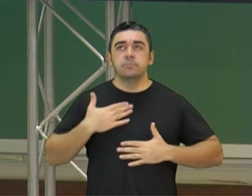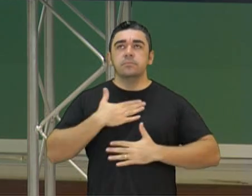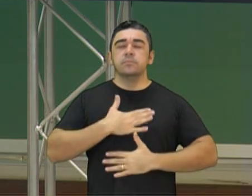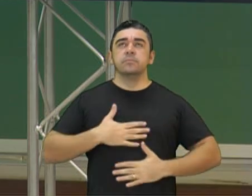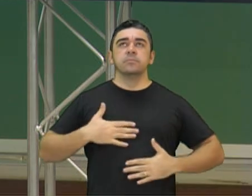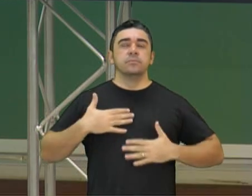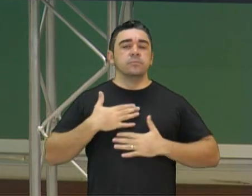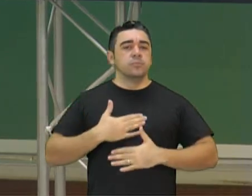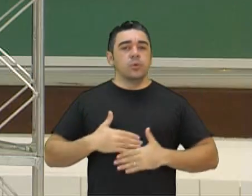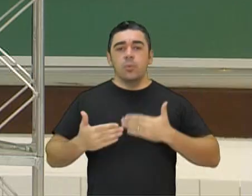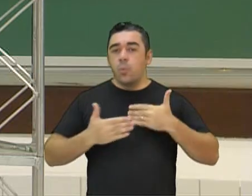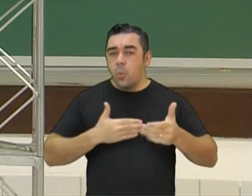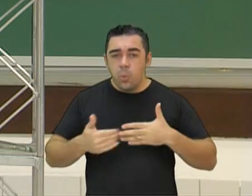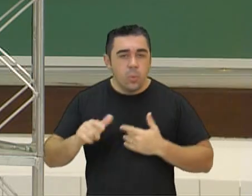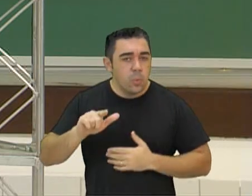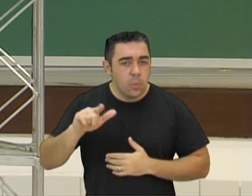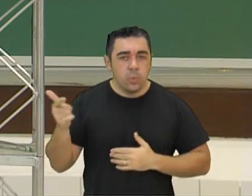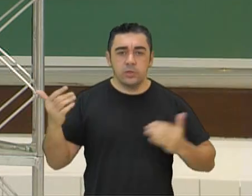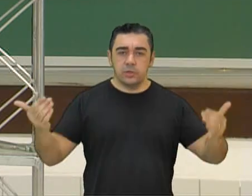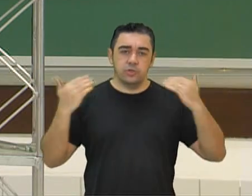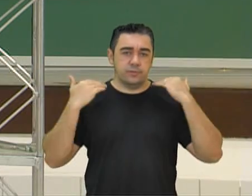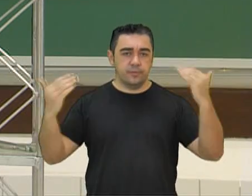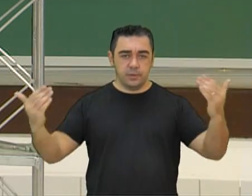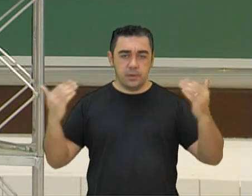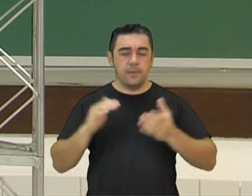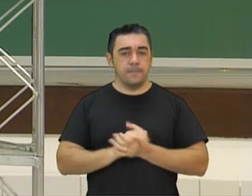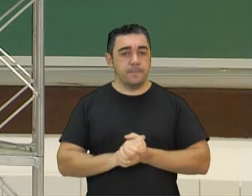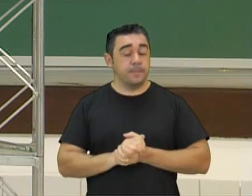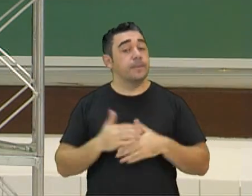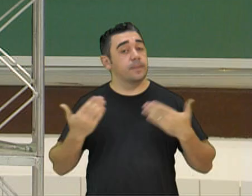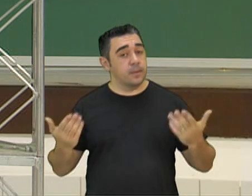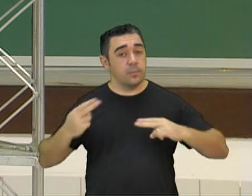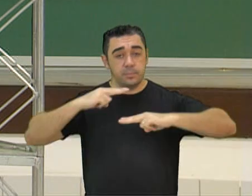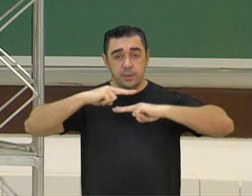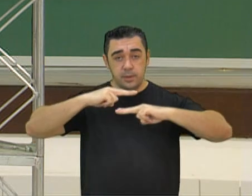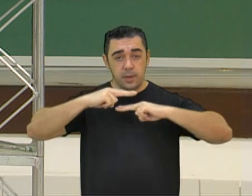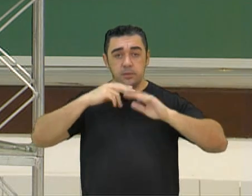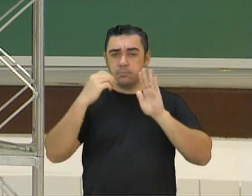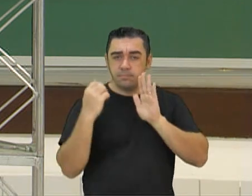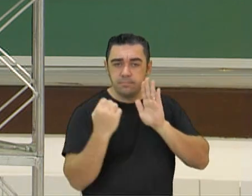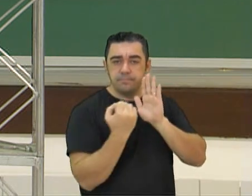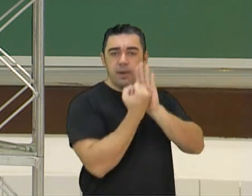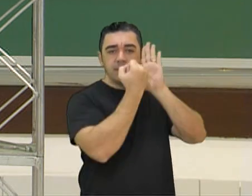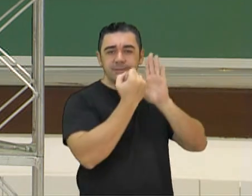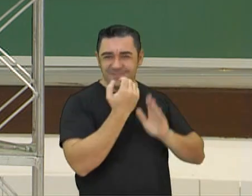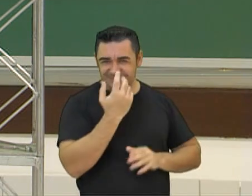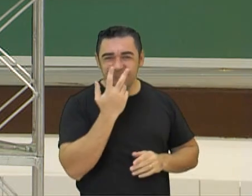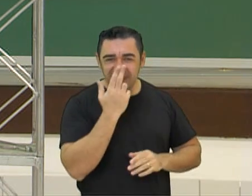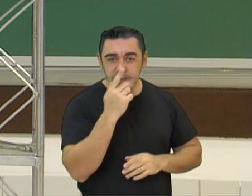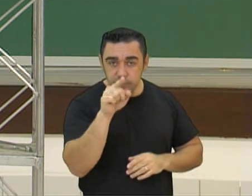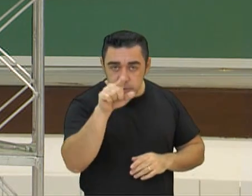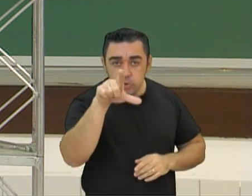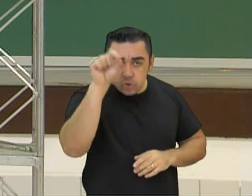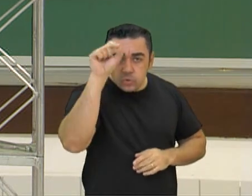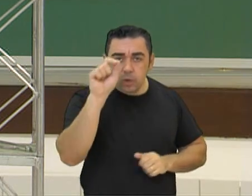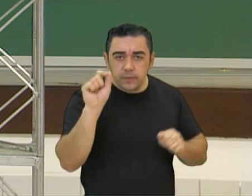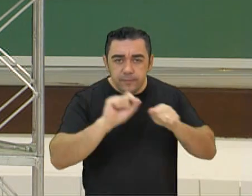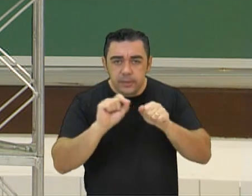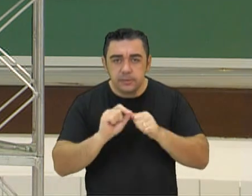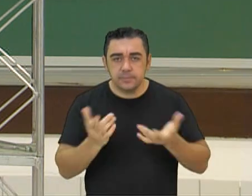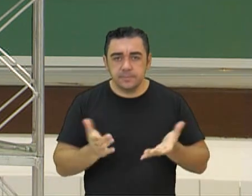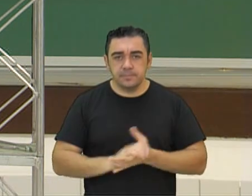como qualquer atividade física, né? O Pilates vem aqui, dá um carimbo, tipo assim, ó, escolha uma atividade